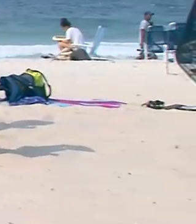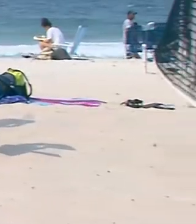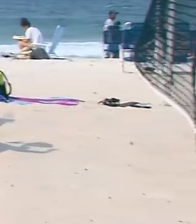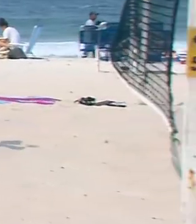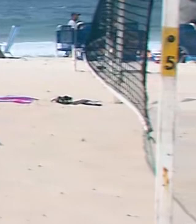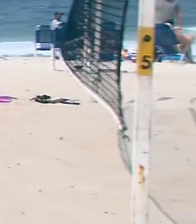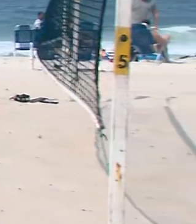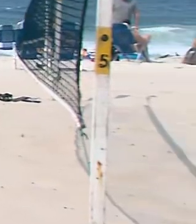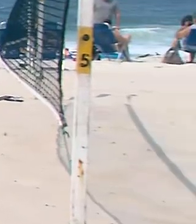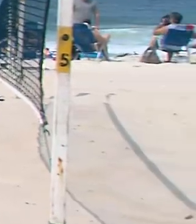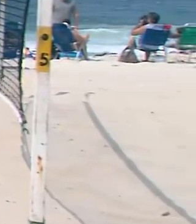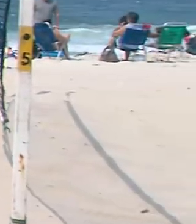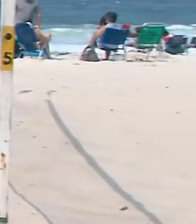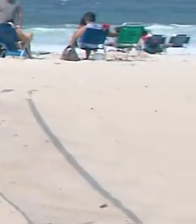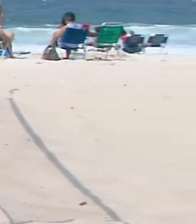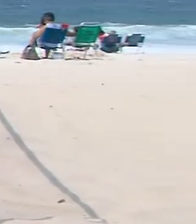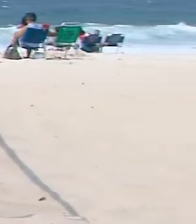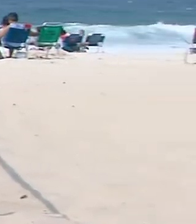Tchau.